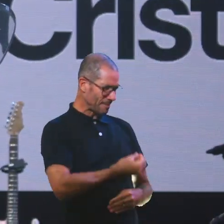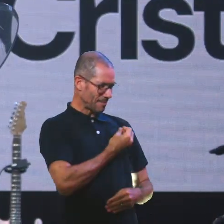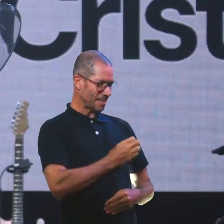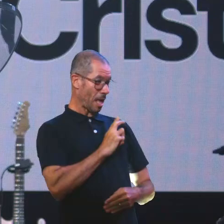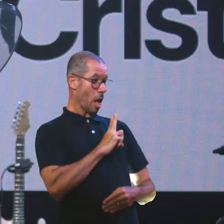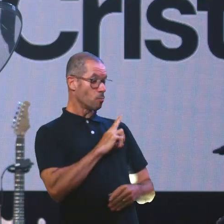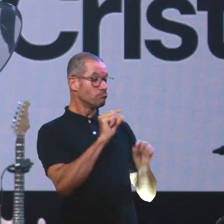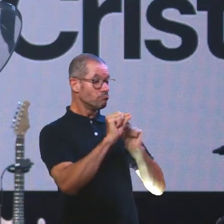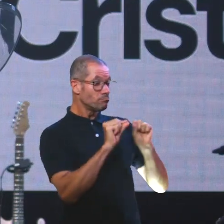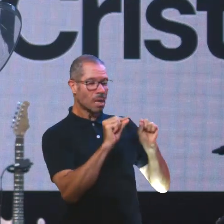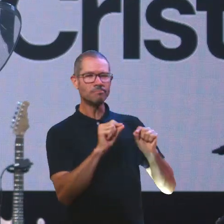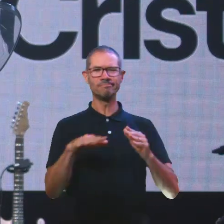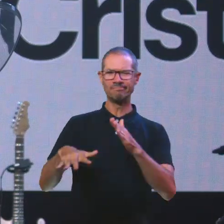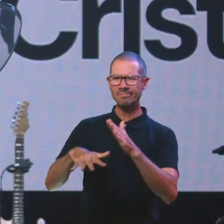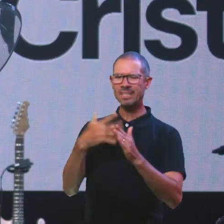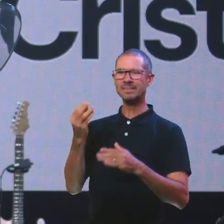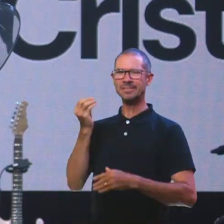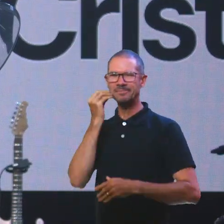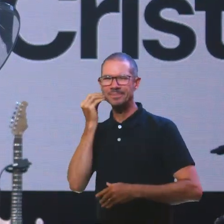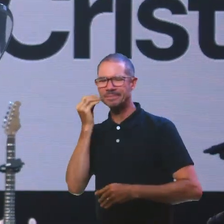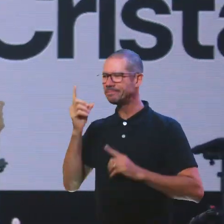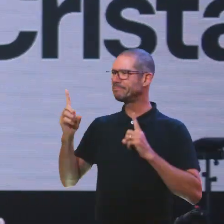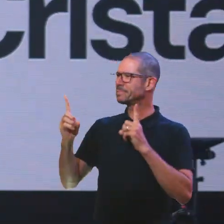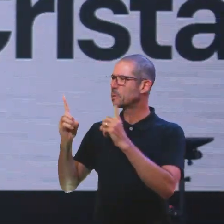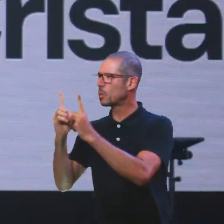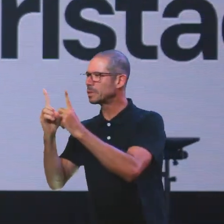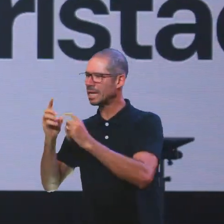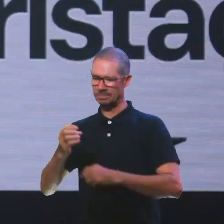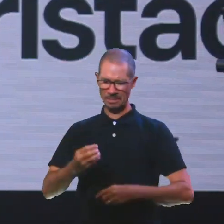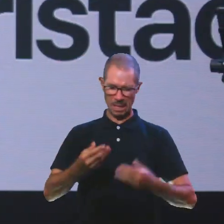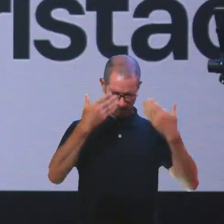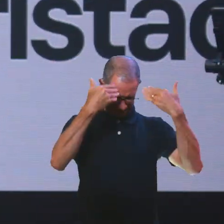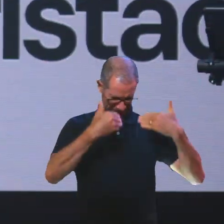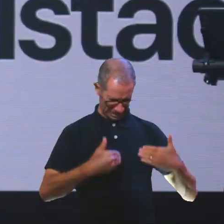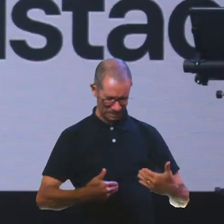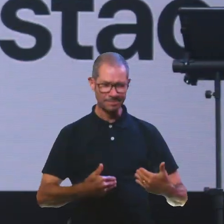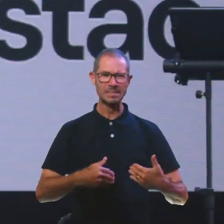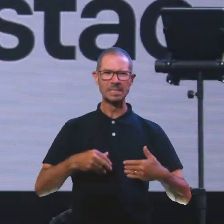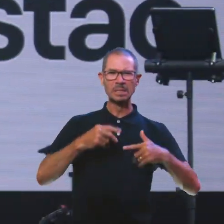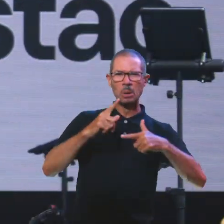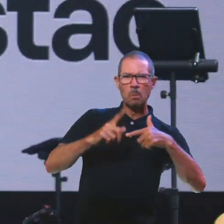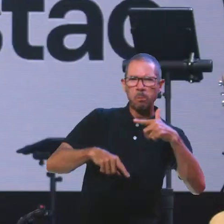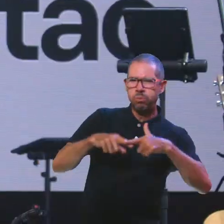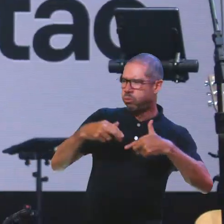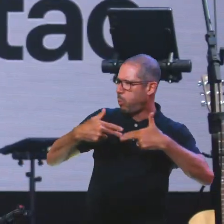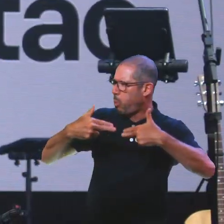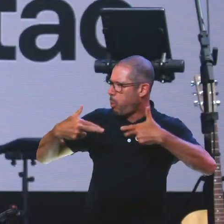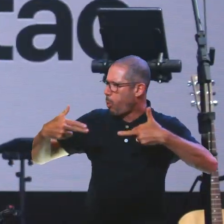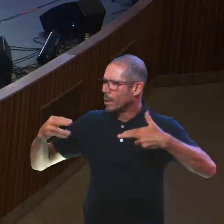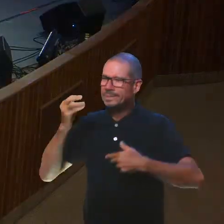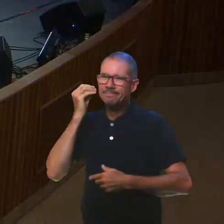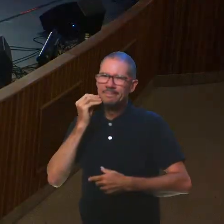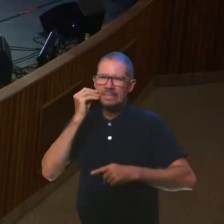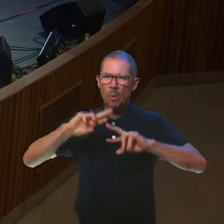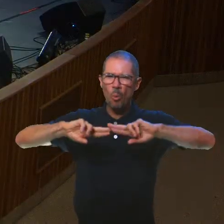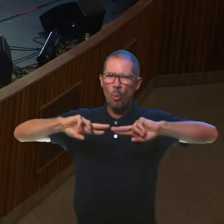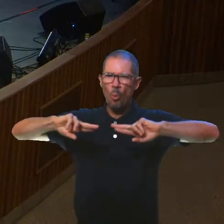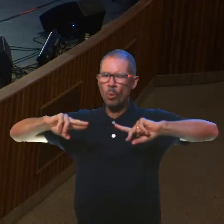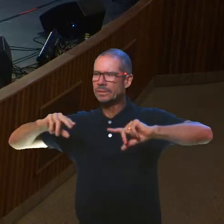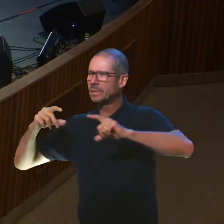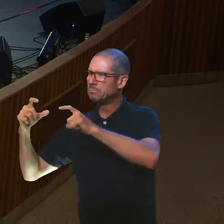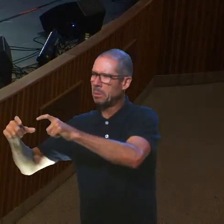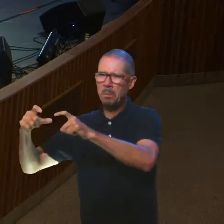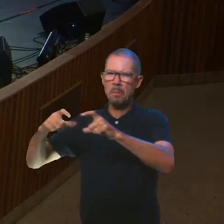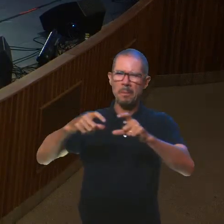é a grande questão. Muitas vezes tentamos encontrar quem nós somos em meio a tantas experiências, em meio a tantas coisas por aí